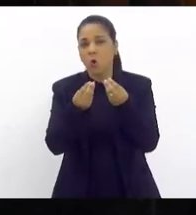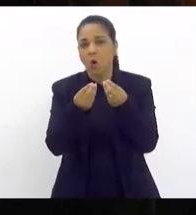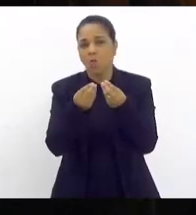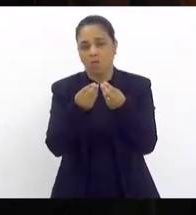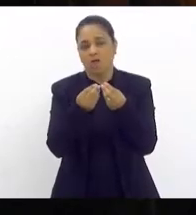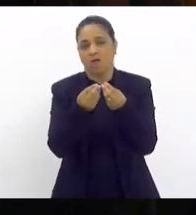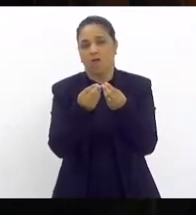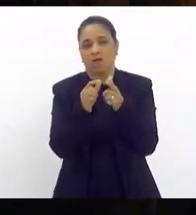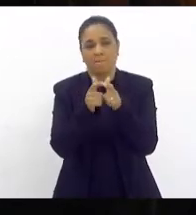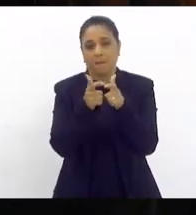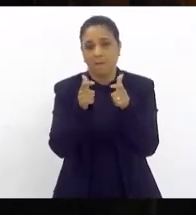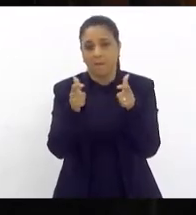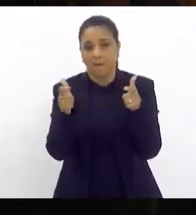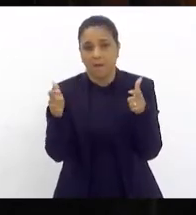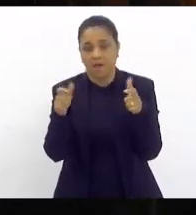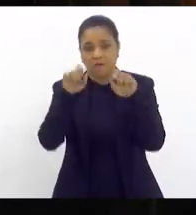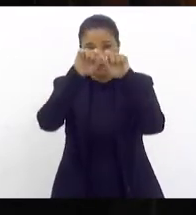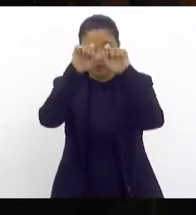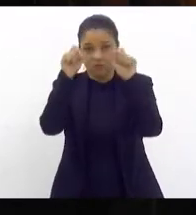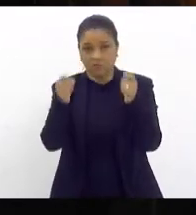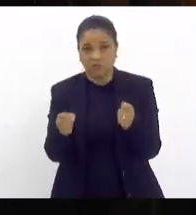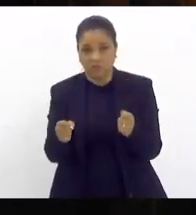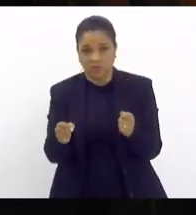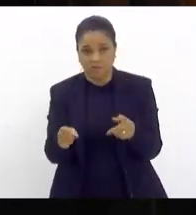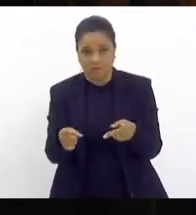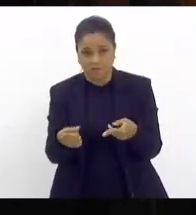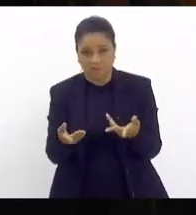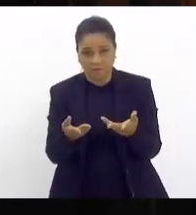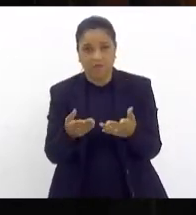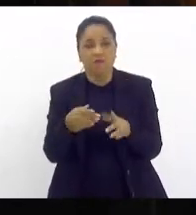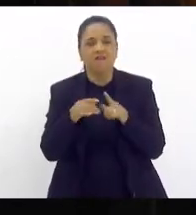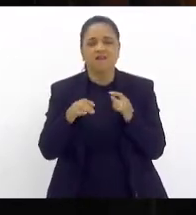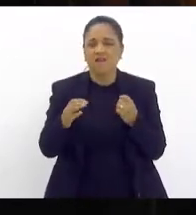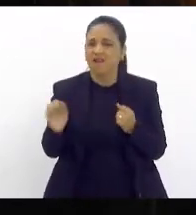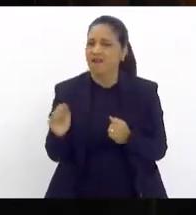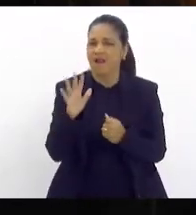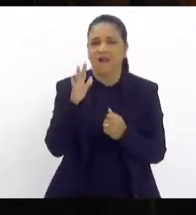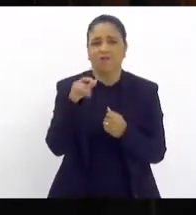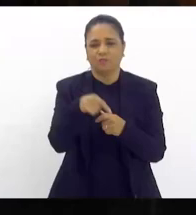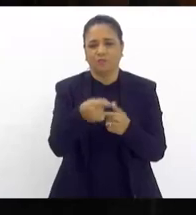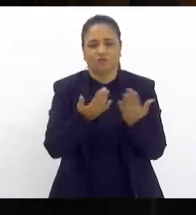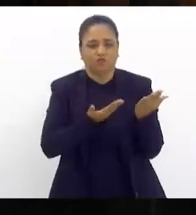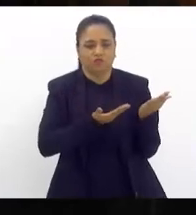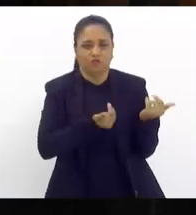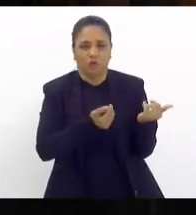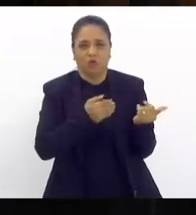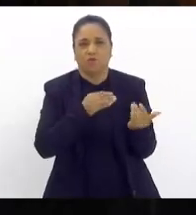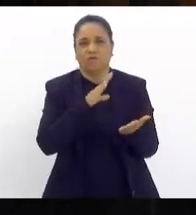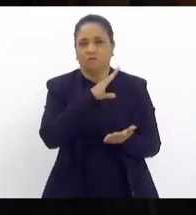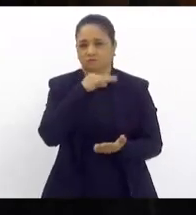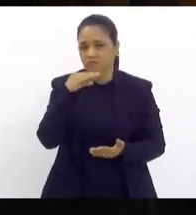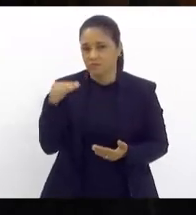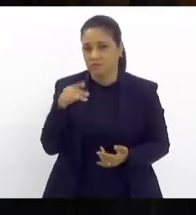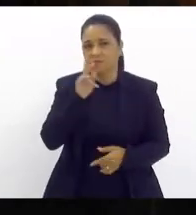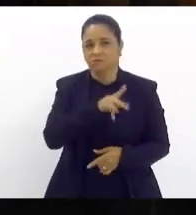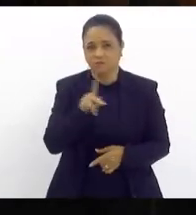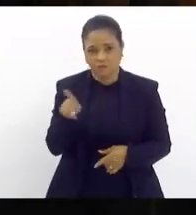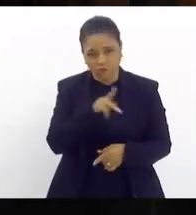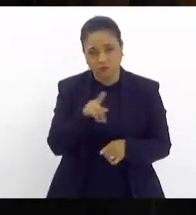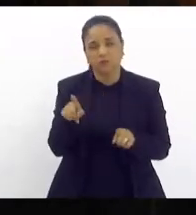diante desse tema que é tão caro para os nossos jovens para nossas crianças e adolescentes e professores mas também